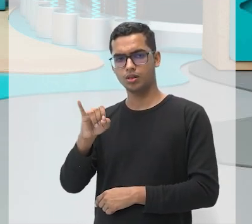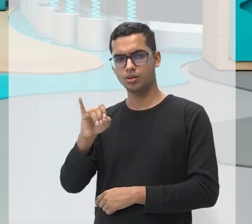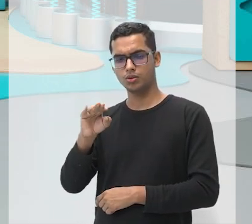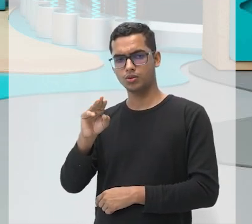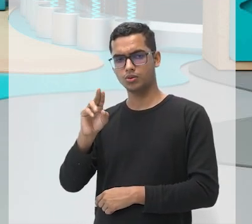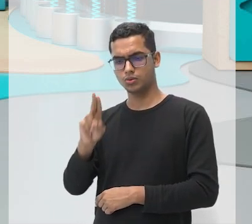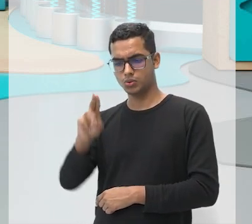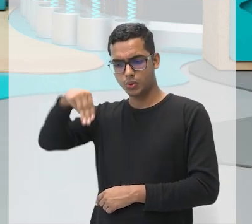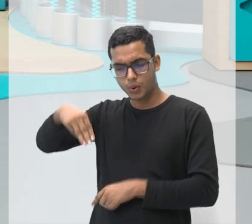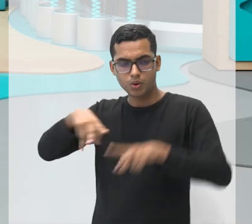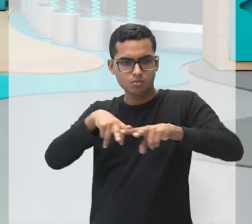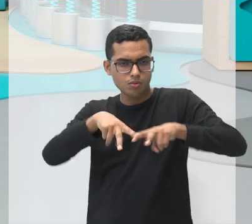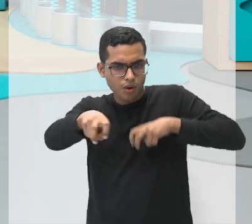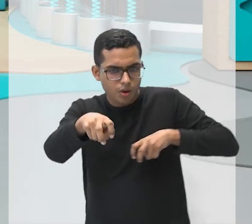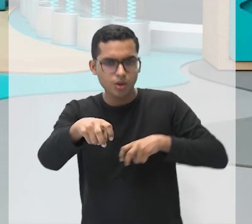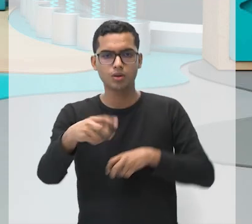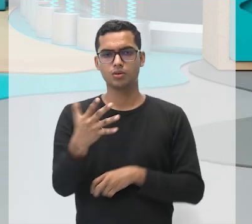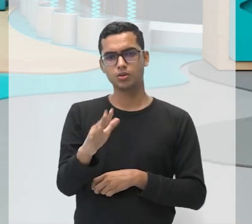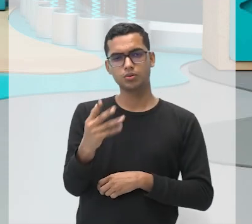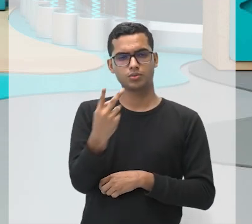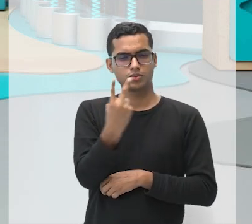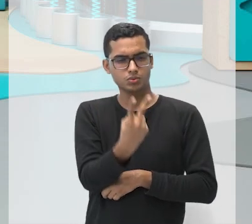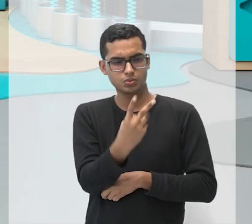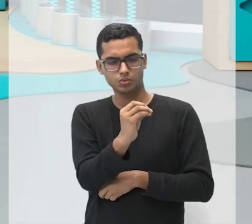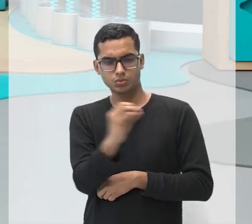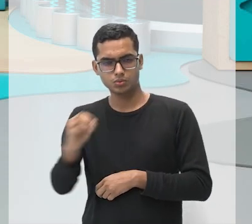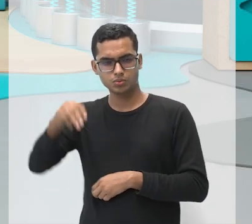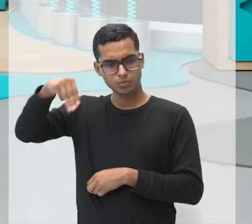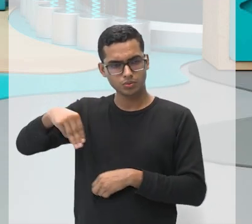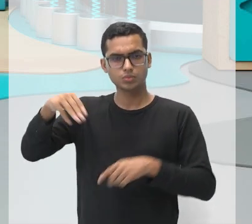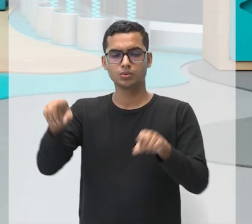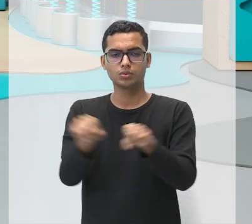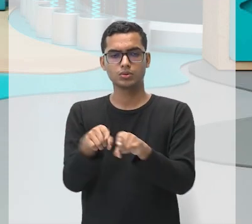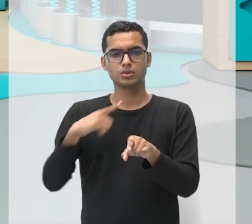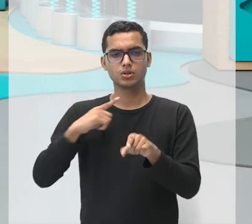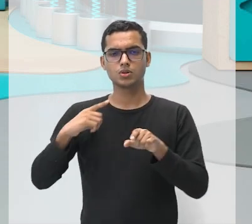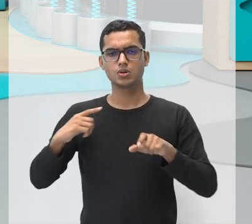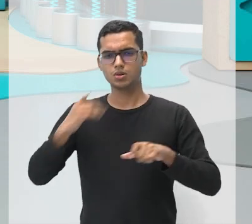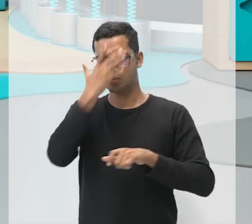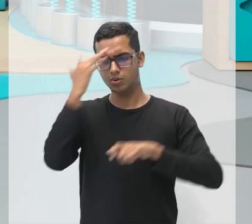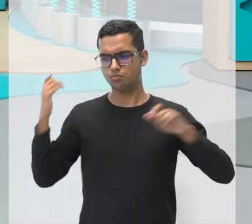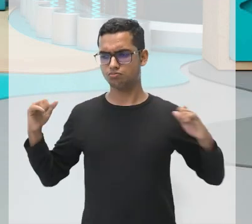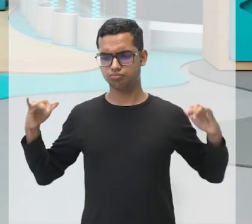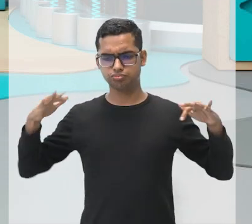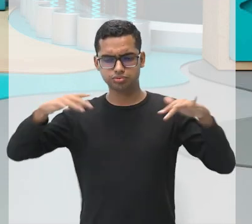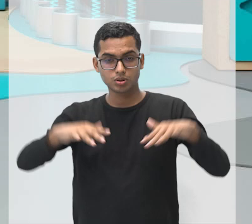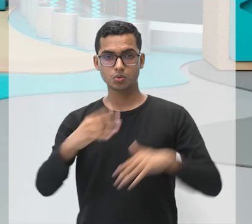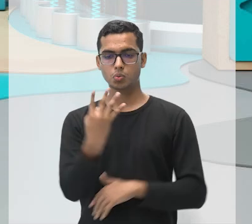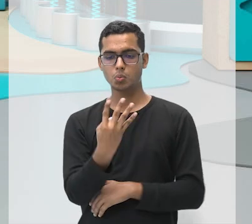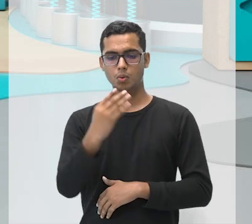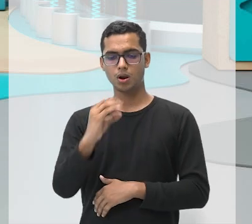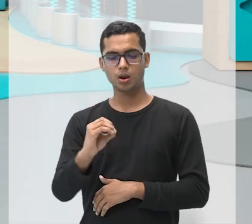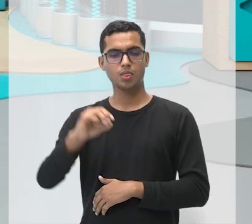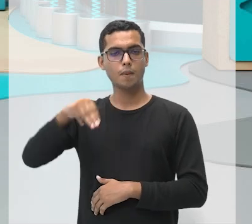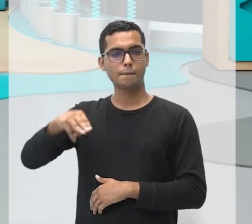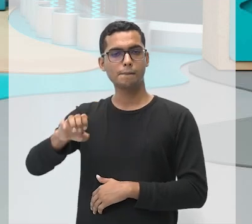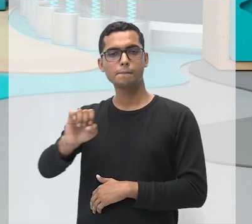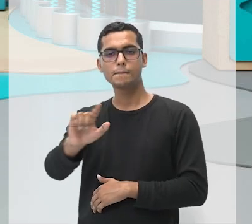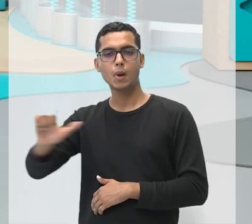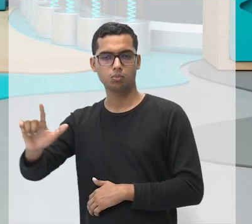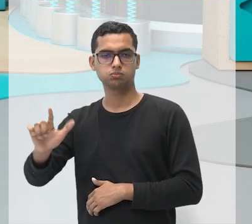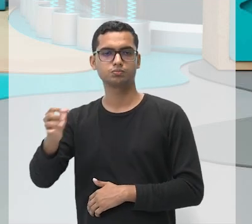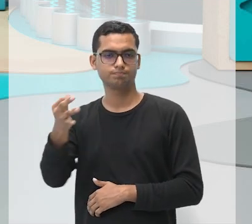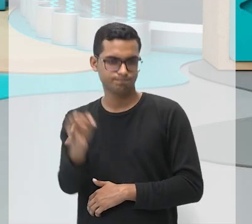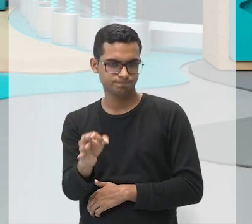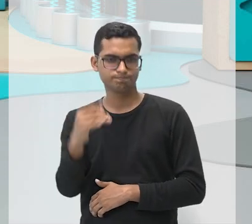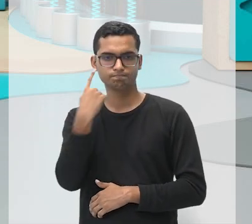200 metros rasos, né? Que reunia cerca de 40 mil pessoas que assistiam, apreciavam ali esse